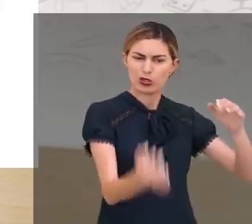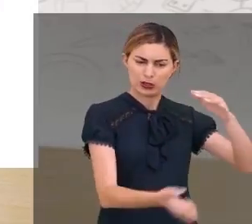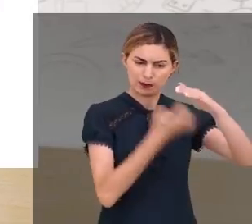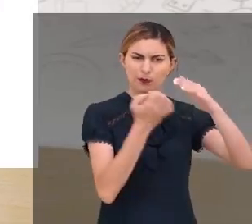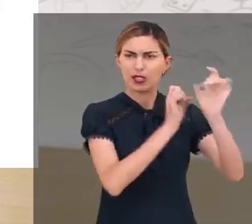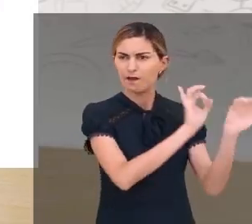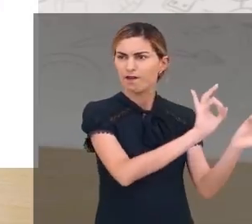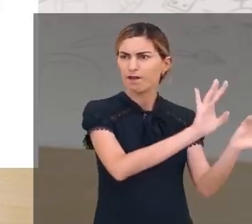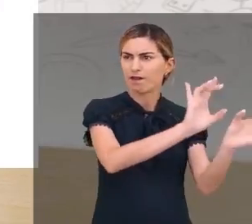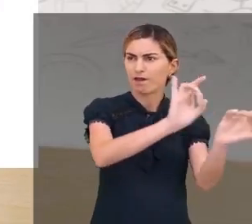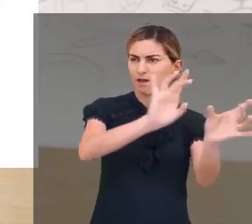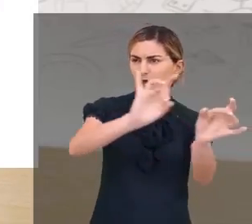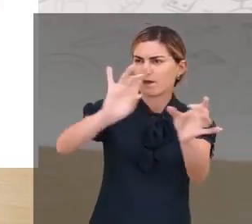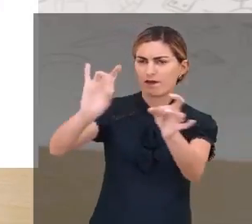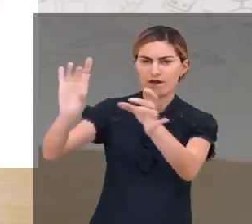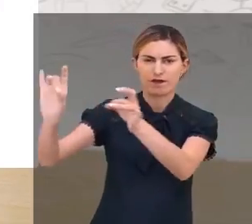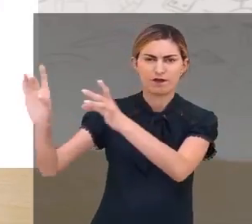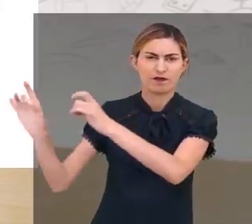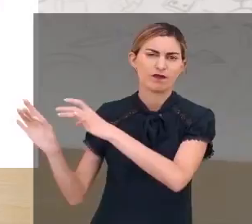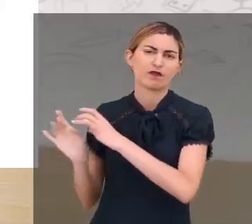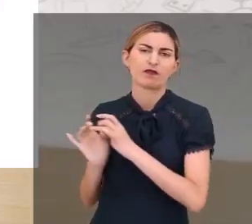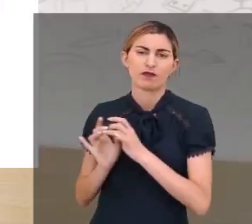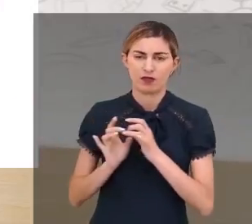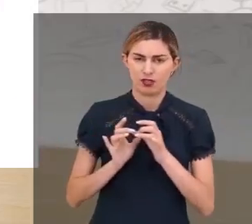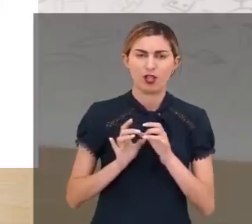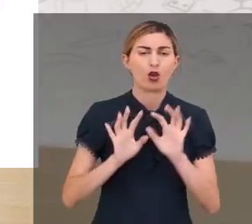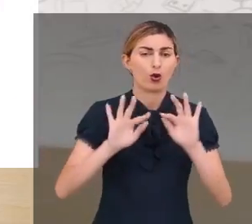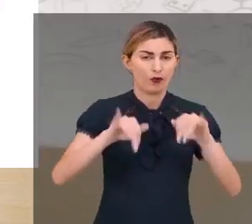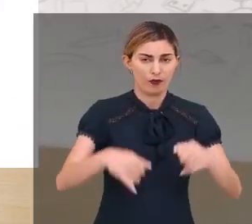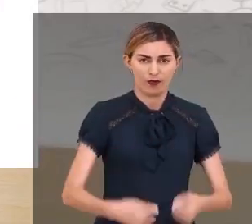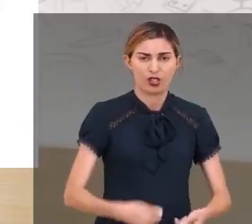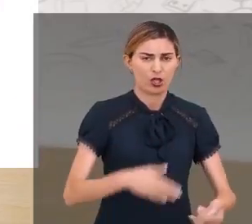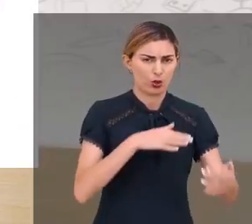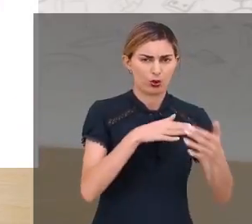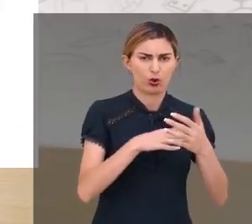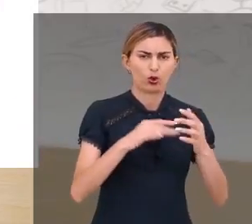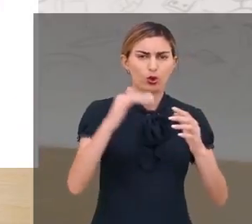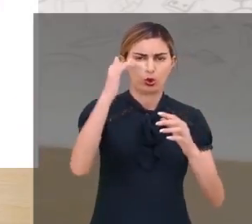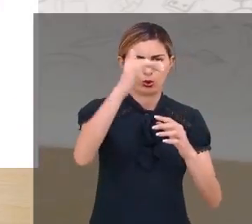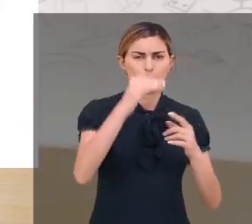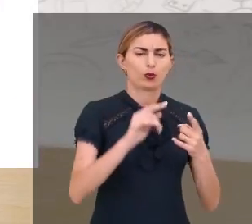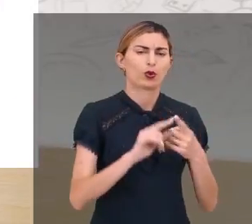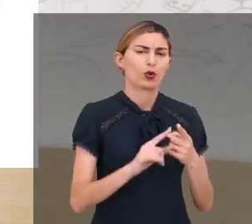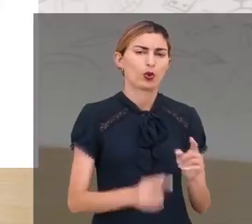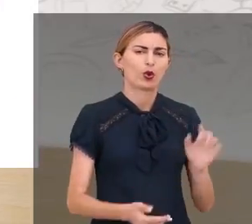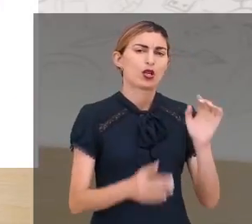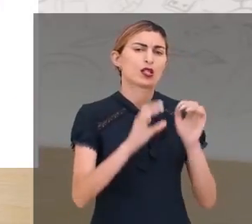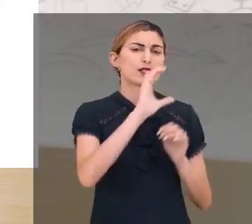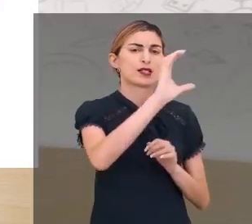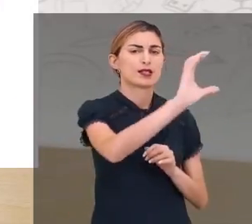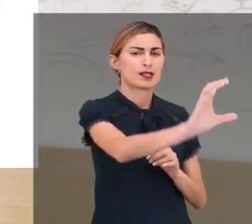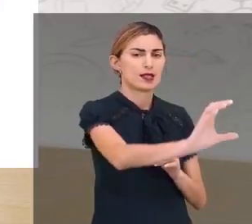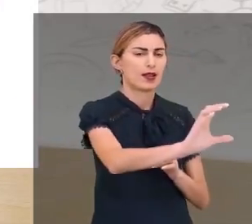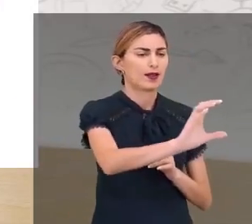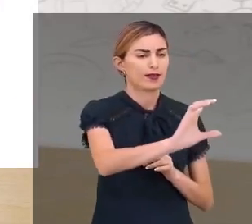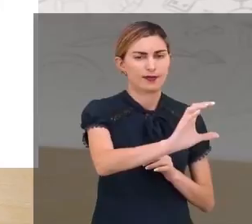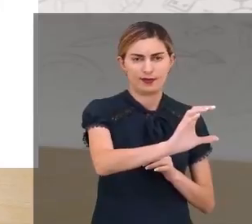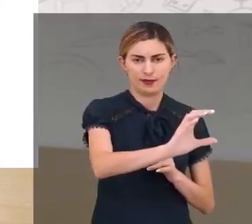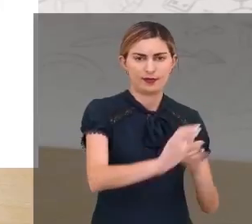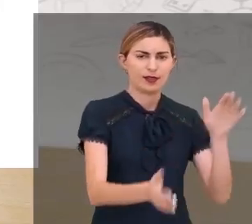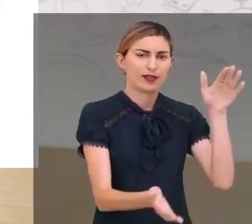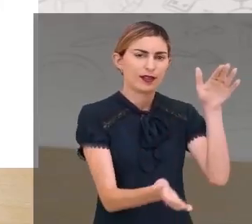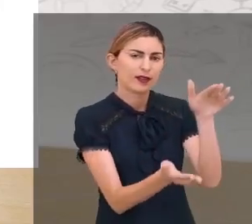nas empresas o inventário cíclico, rotativo, diário. E por fim, lá no topo da pirâmide tem os itens de curva